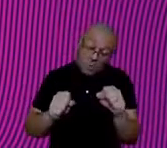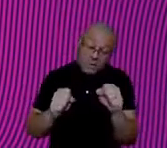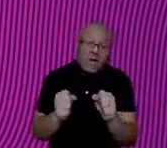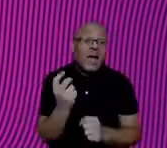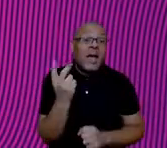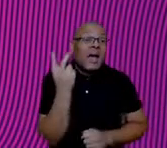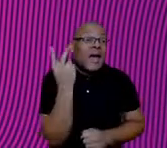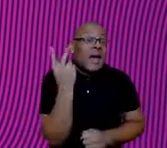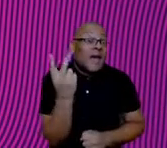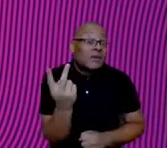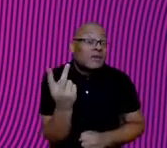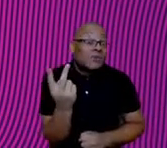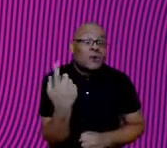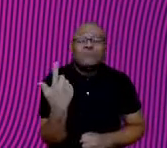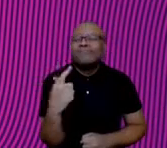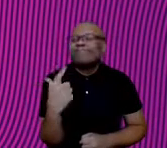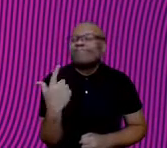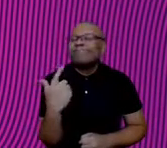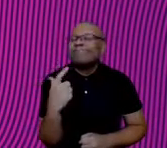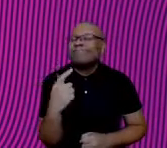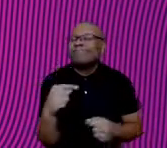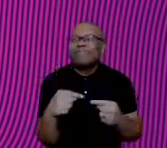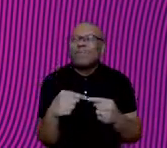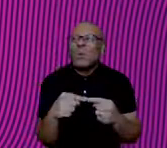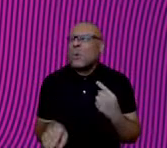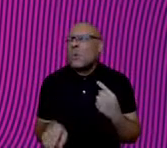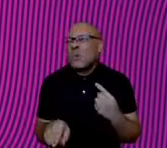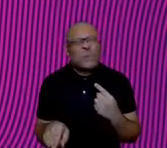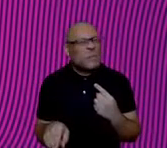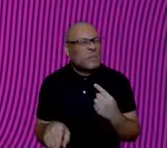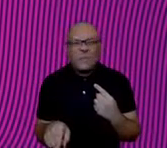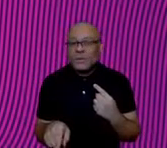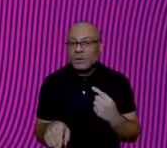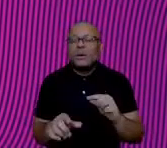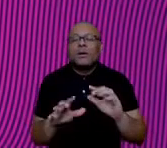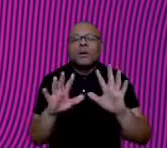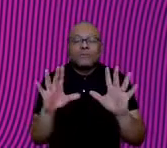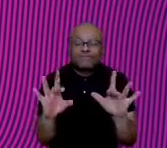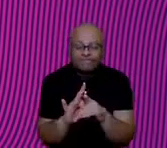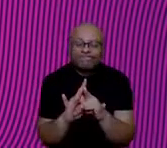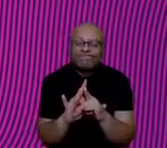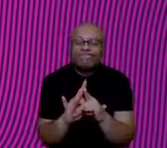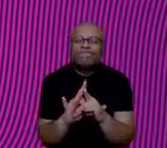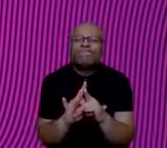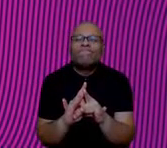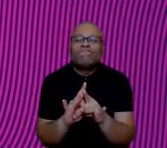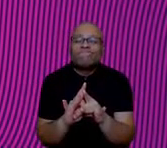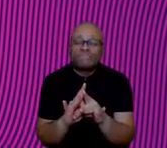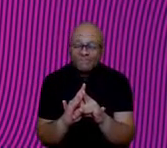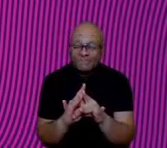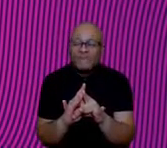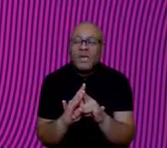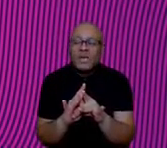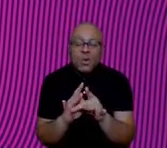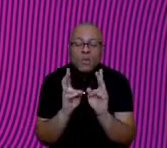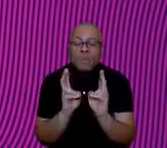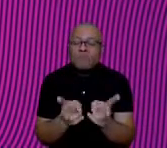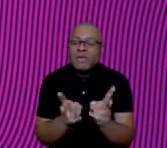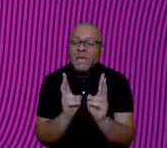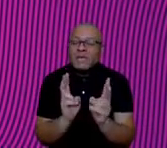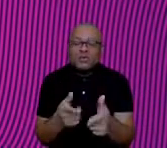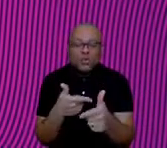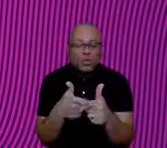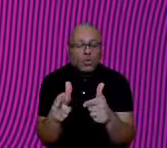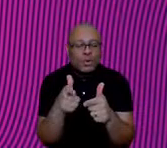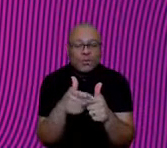têm uma conexão entre elas, mas elas estão vendo aspectos diferentes do mesmo problema. Tá? E